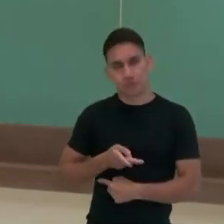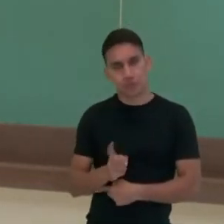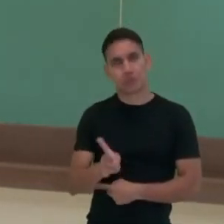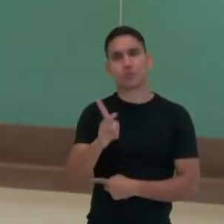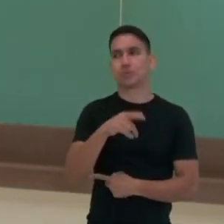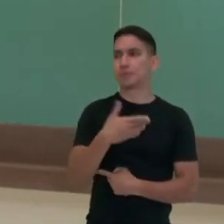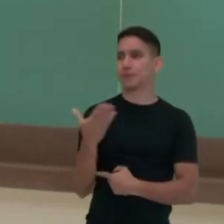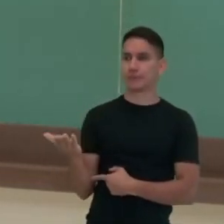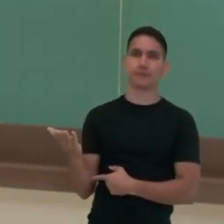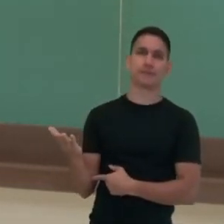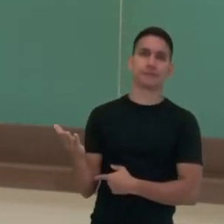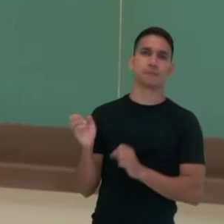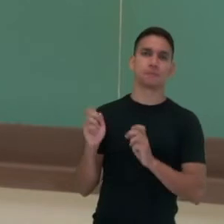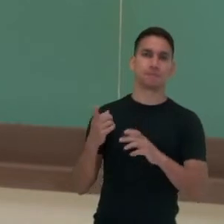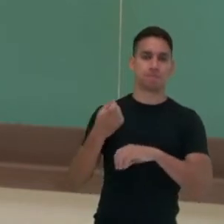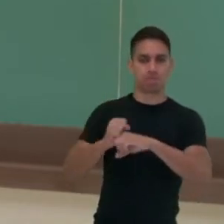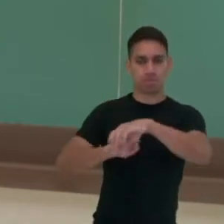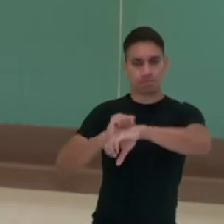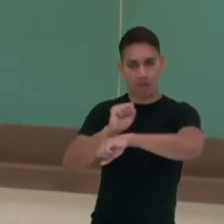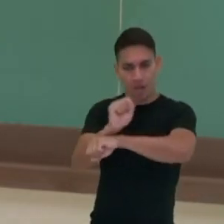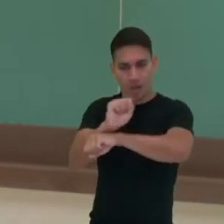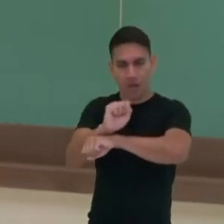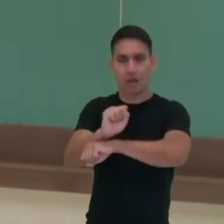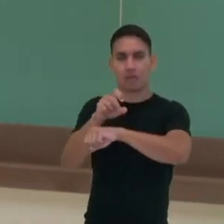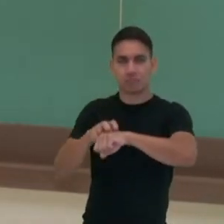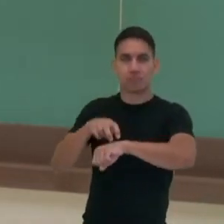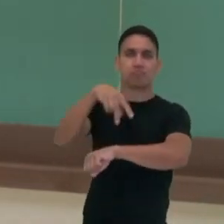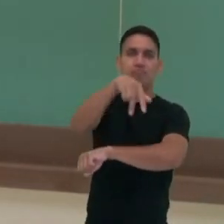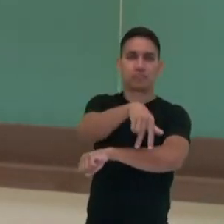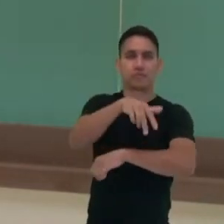do automóvel, certo?